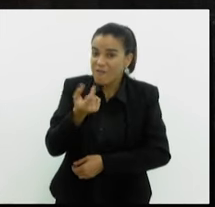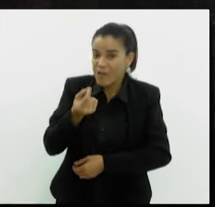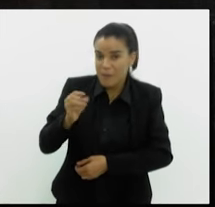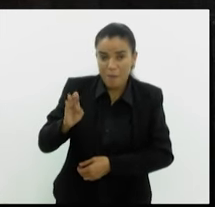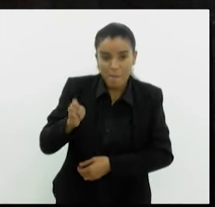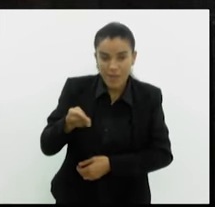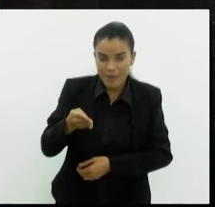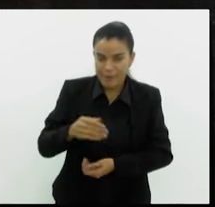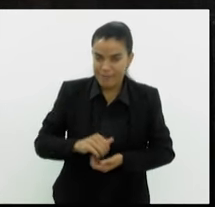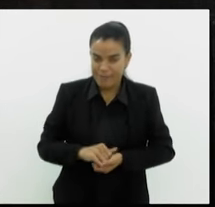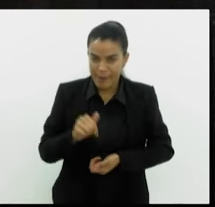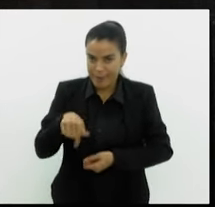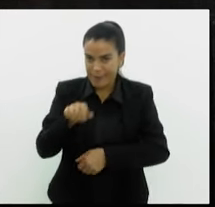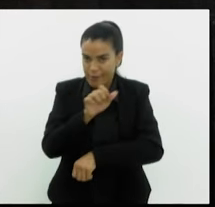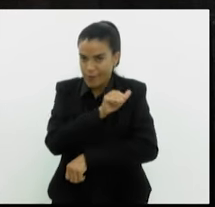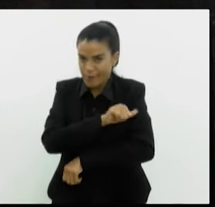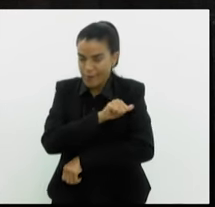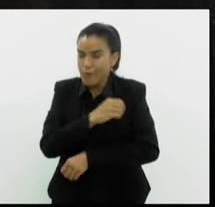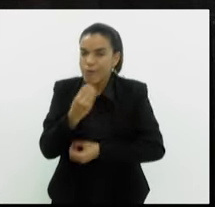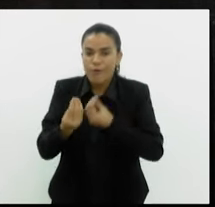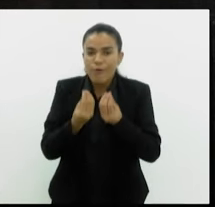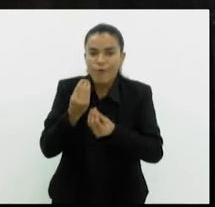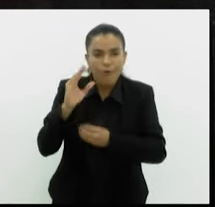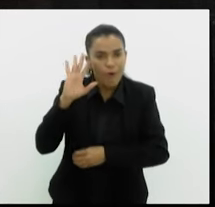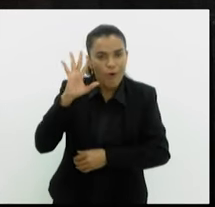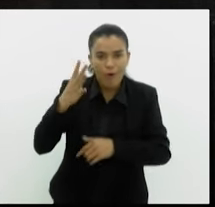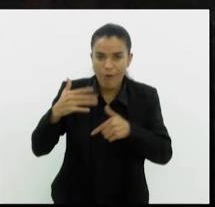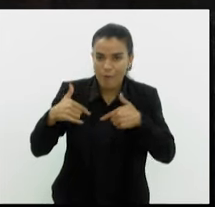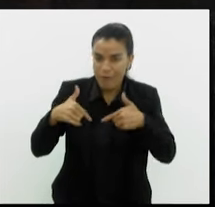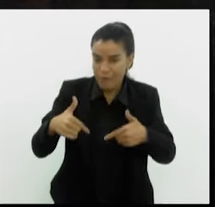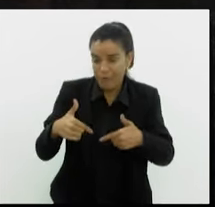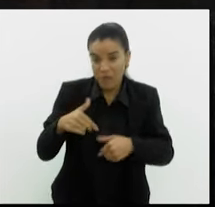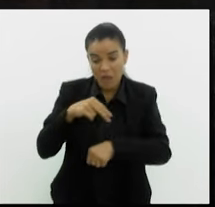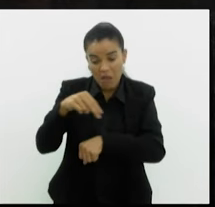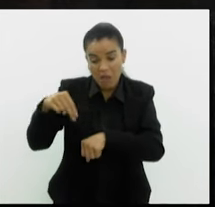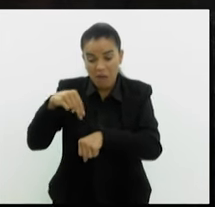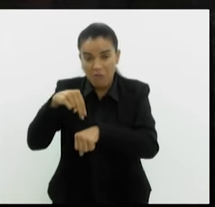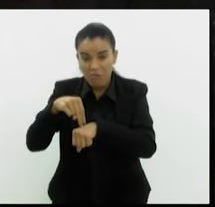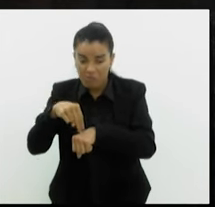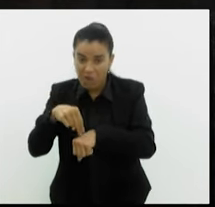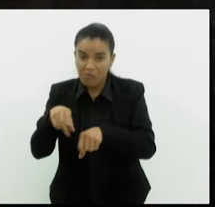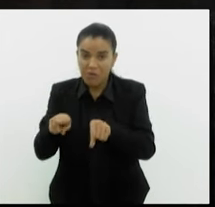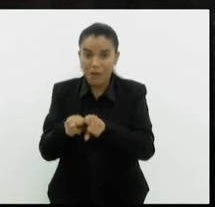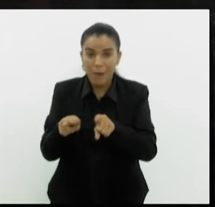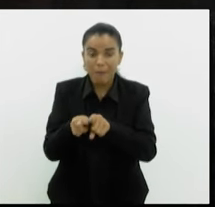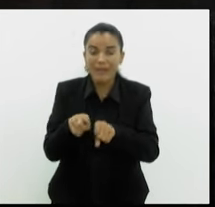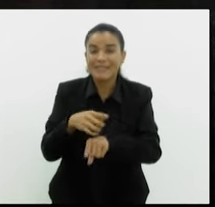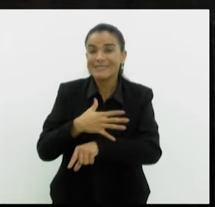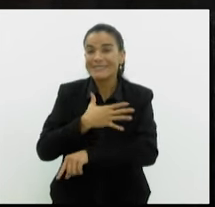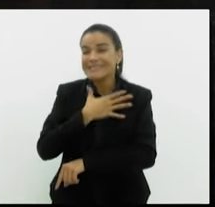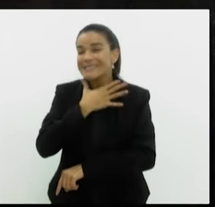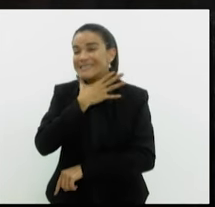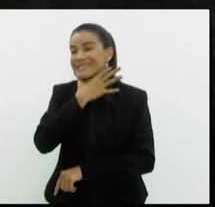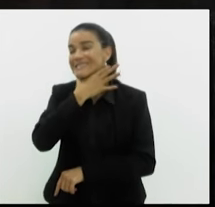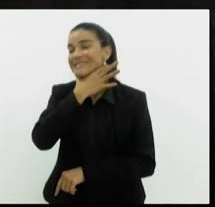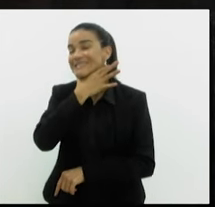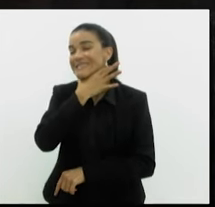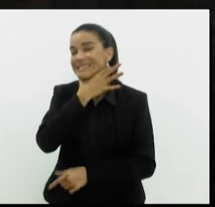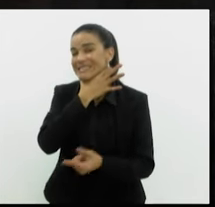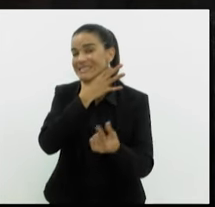reais. Como é que faz? Se a União também está ali quase esgoelada.